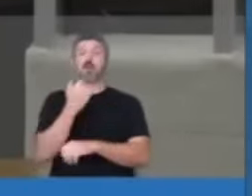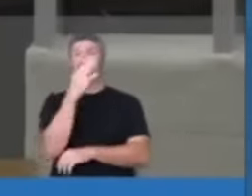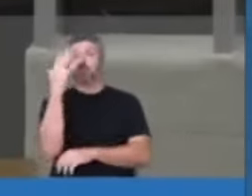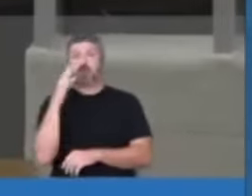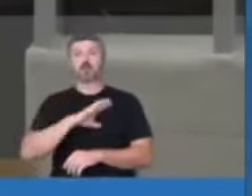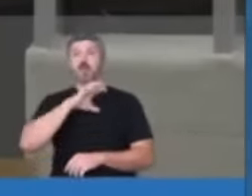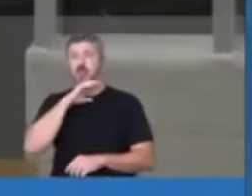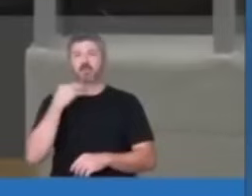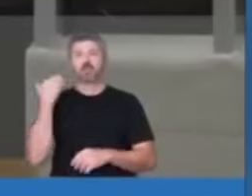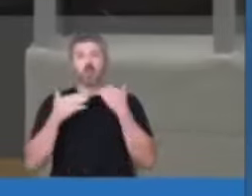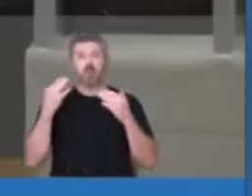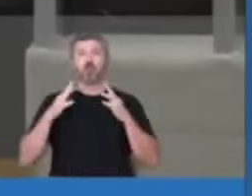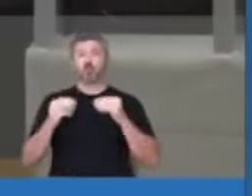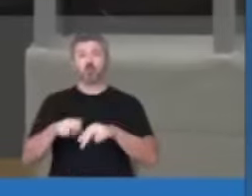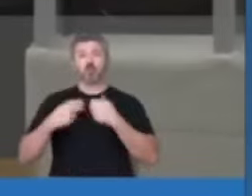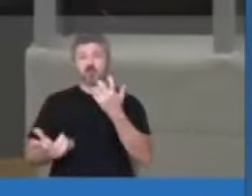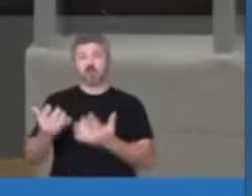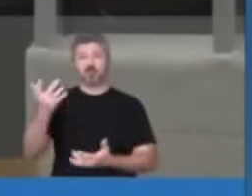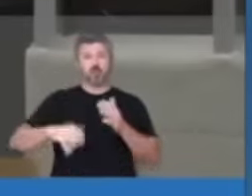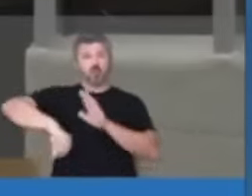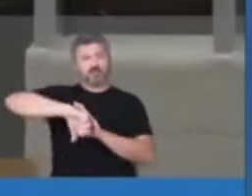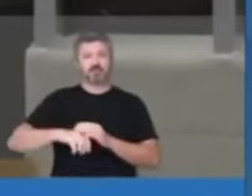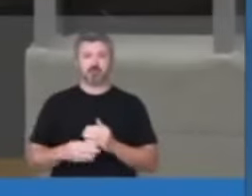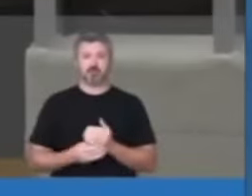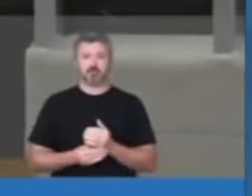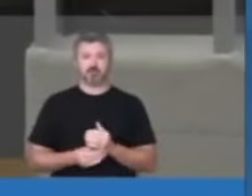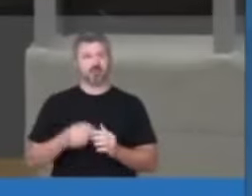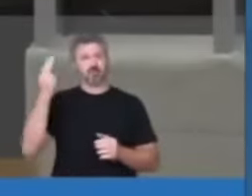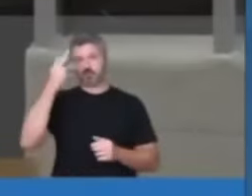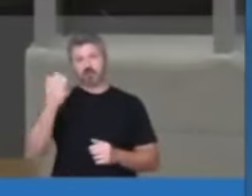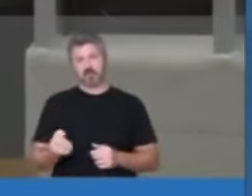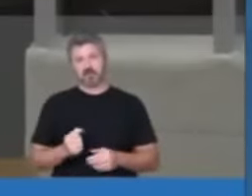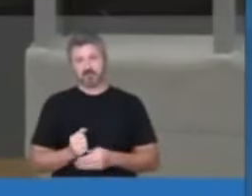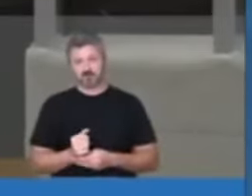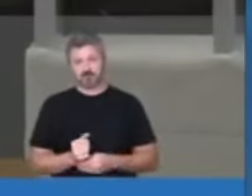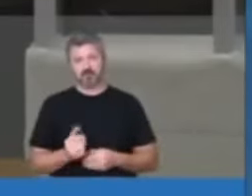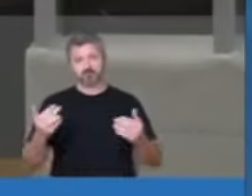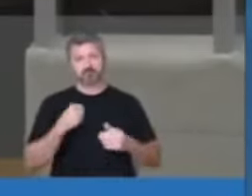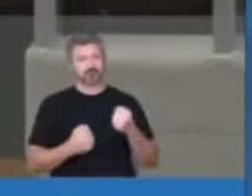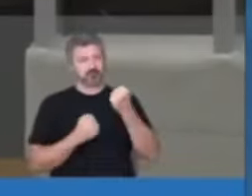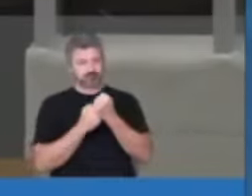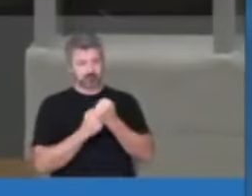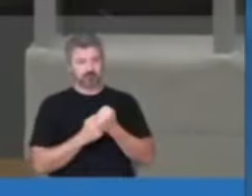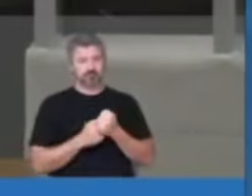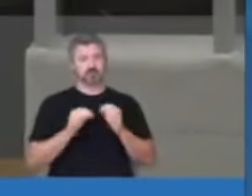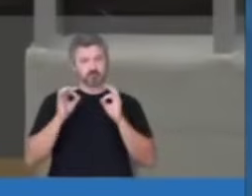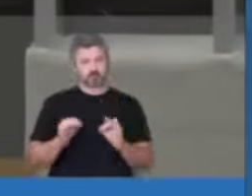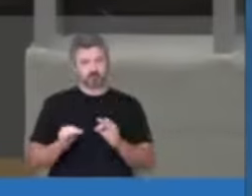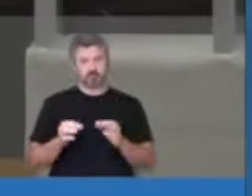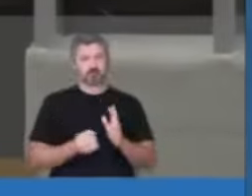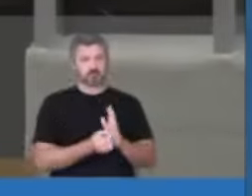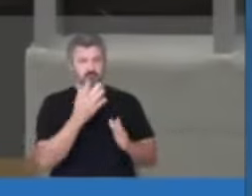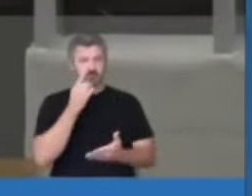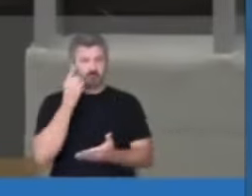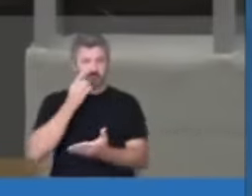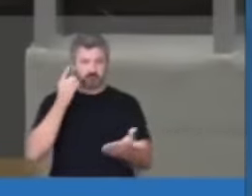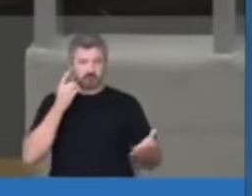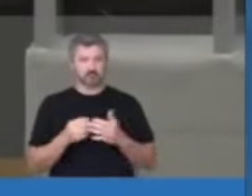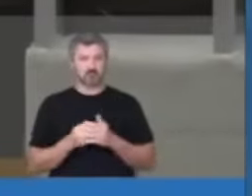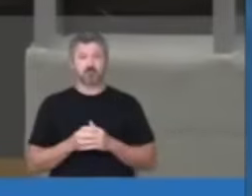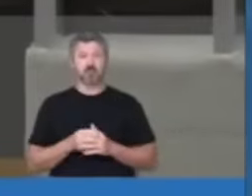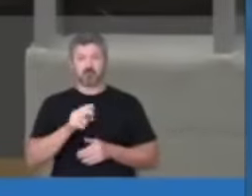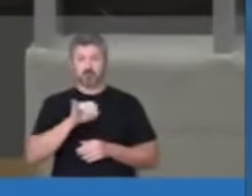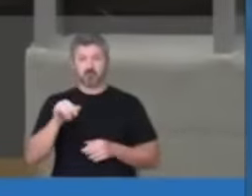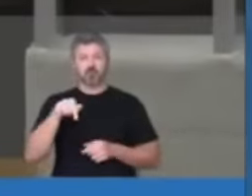perdida por causa desses incêndios criminosos é inaceitável então eu preciso me somar eu tenho certeza que o conjunto dos parlamentares aqui vão também